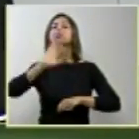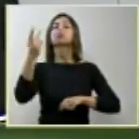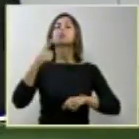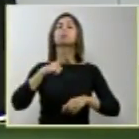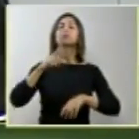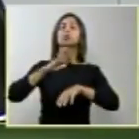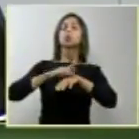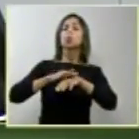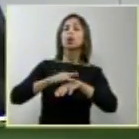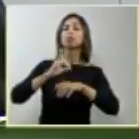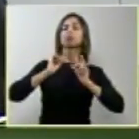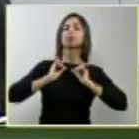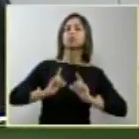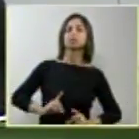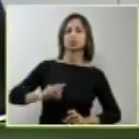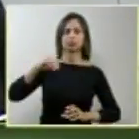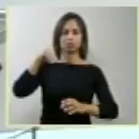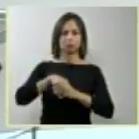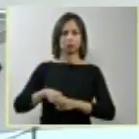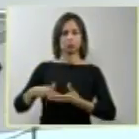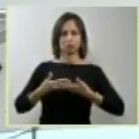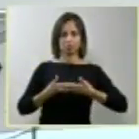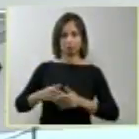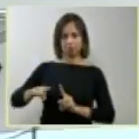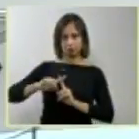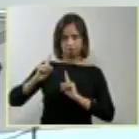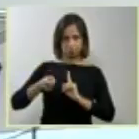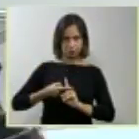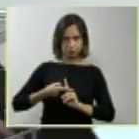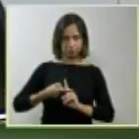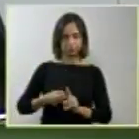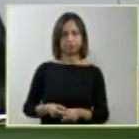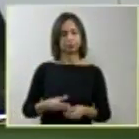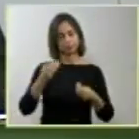feto, né? Perfeito. Muito obrigado, a Sua Excelência. Obrigado.